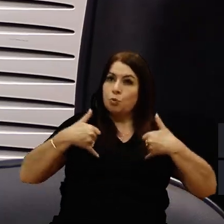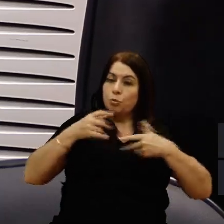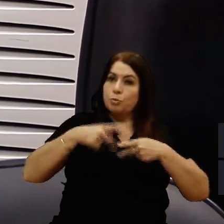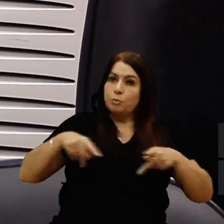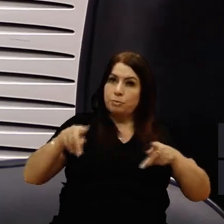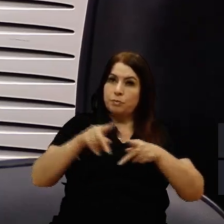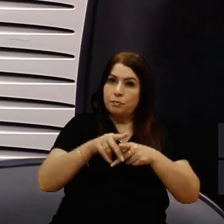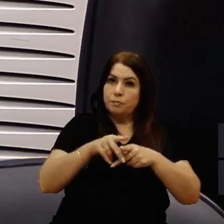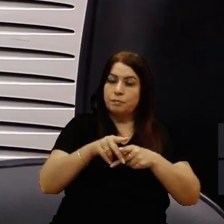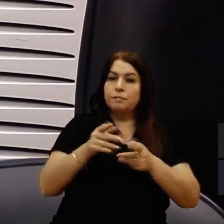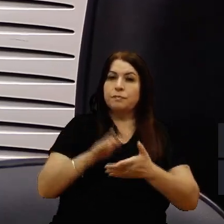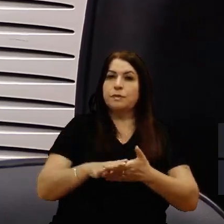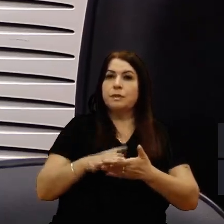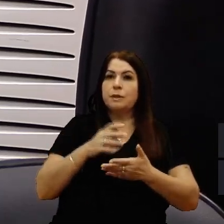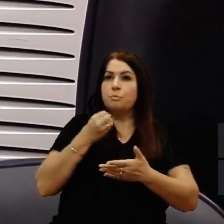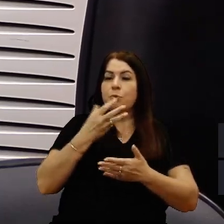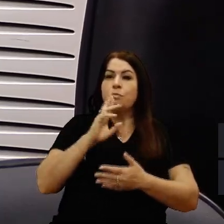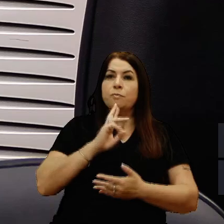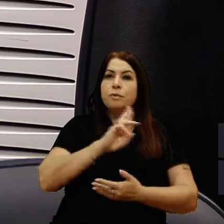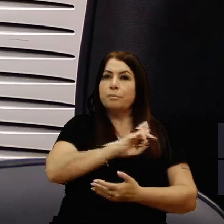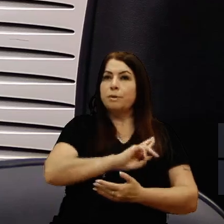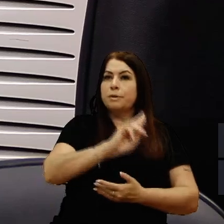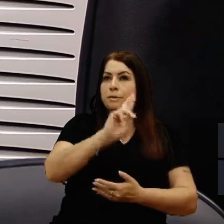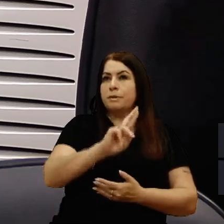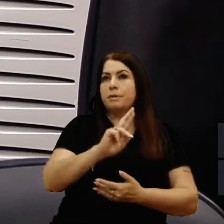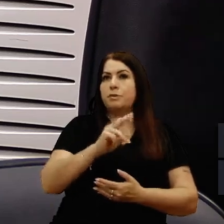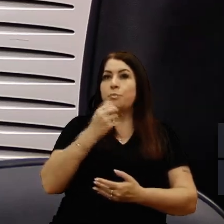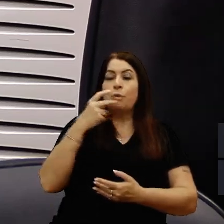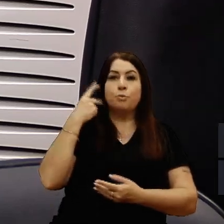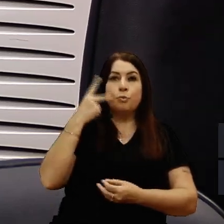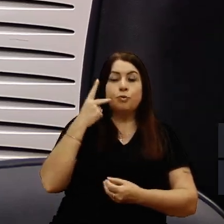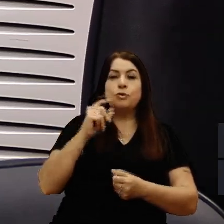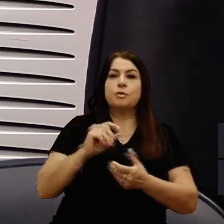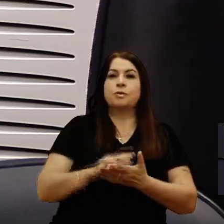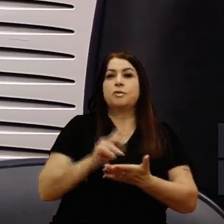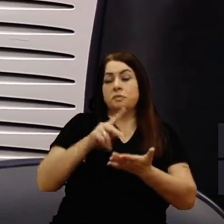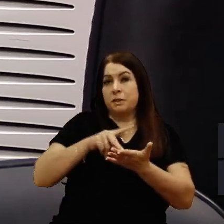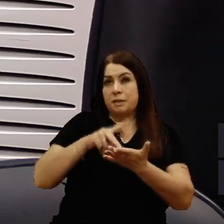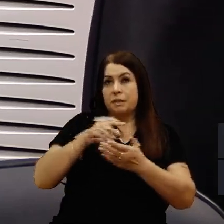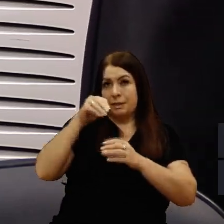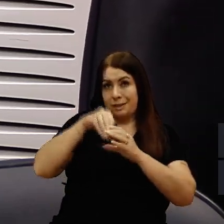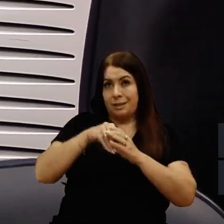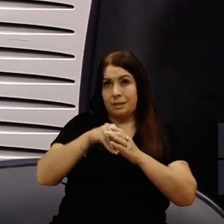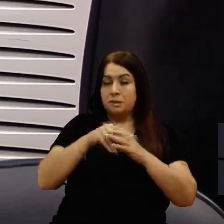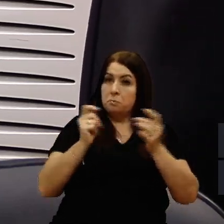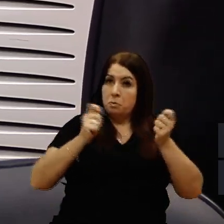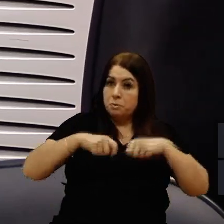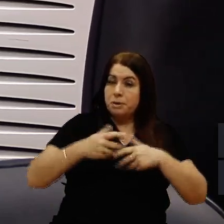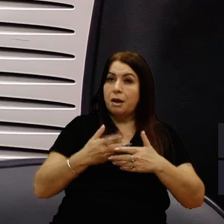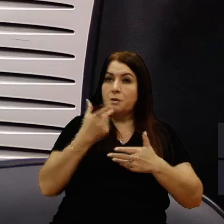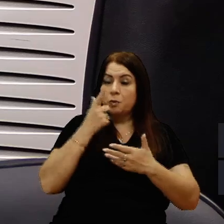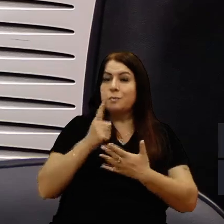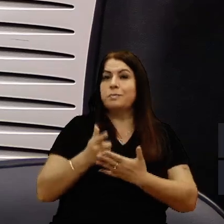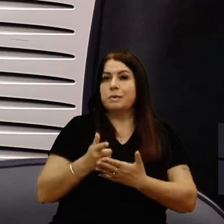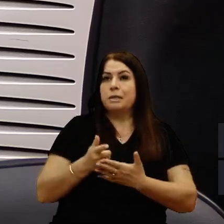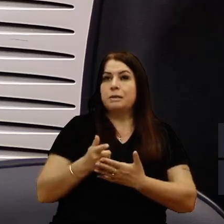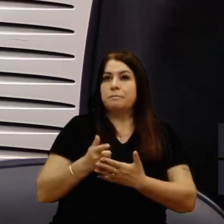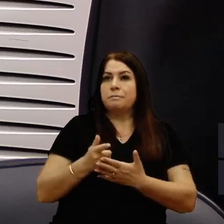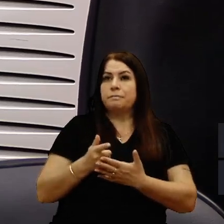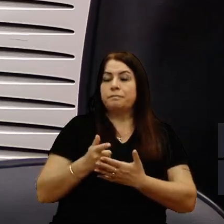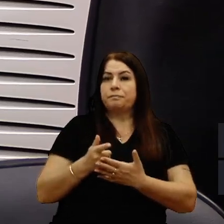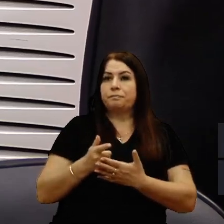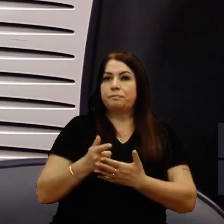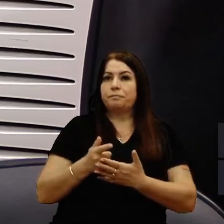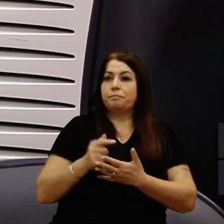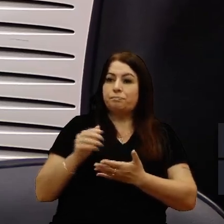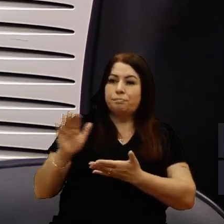população caxiense, quando tem bons representantes, bons políticos que, de fato, dentro das suas possibilidades, conseguem atrair